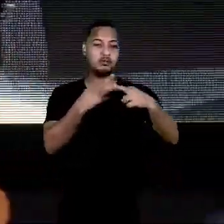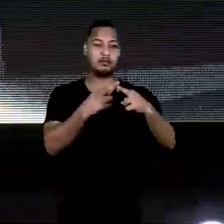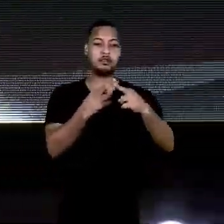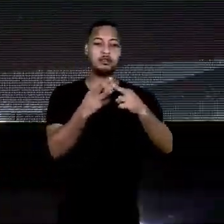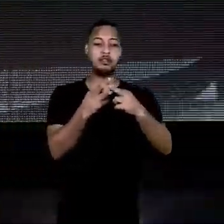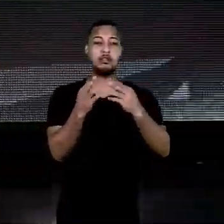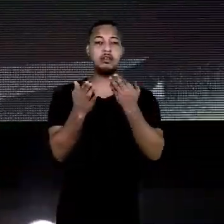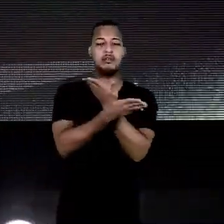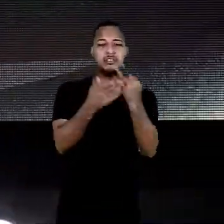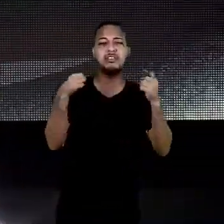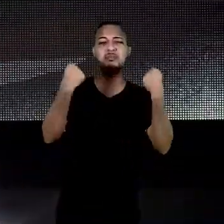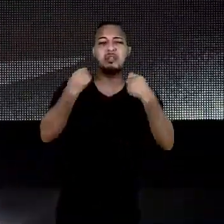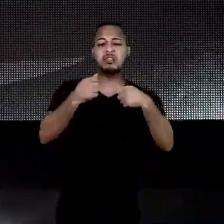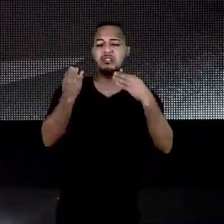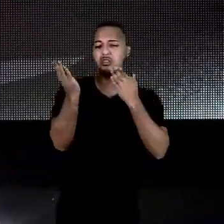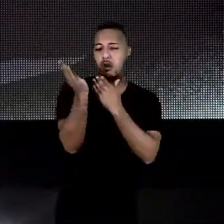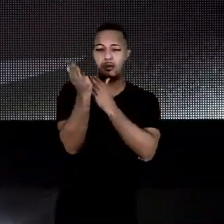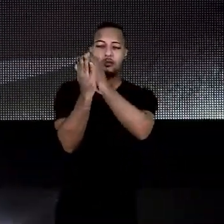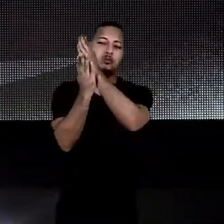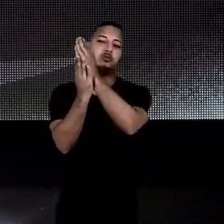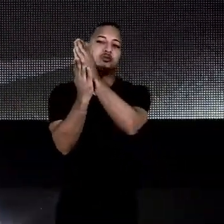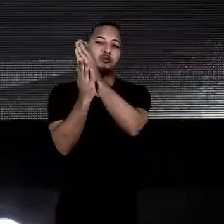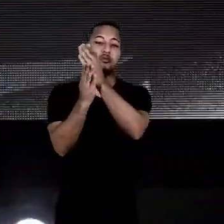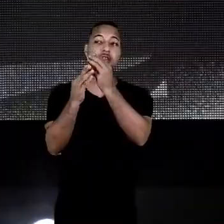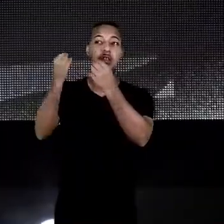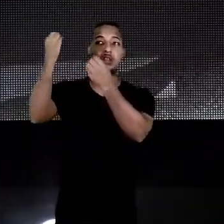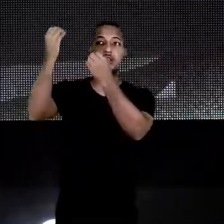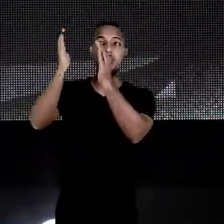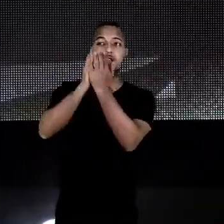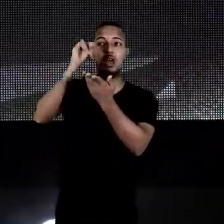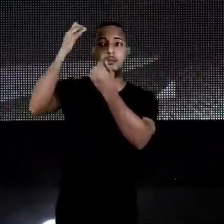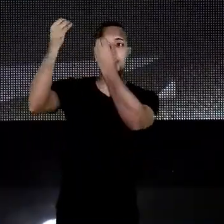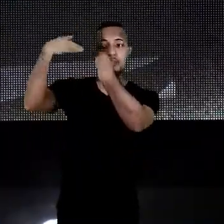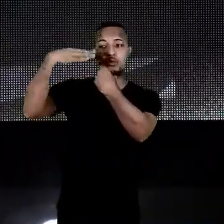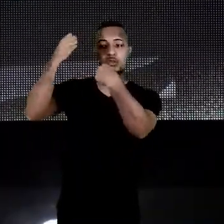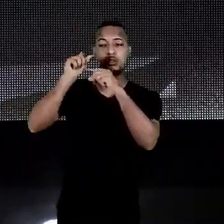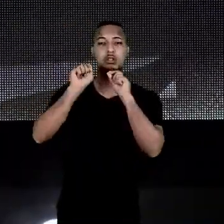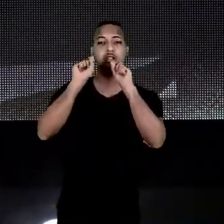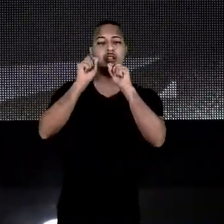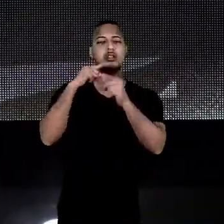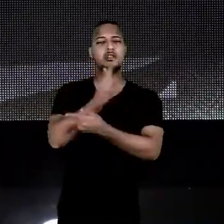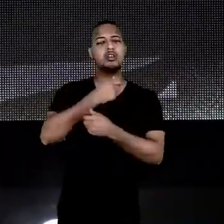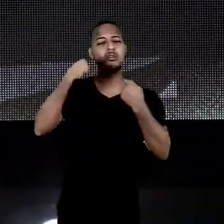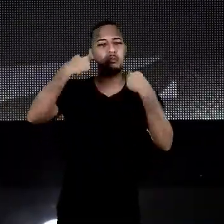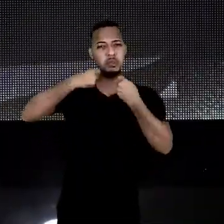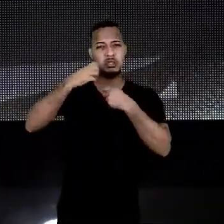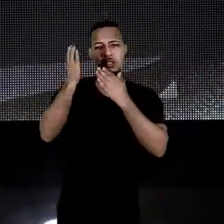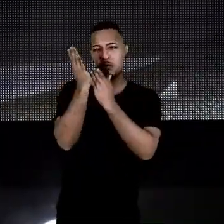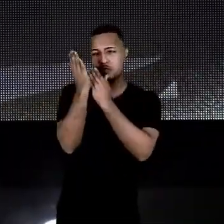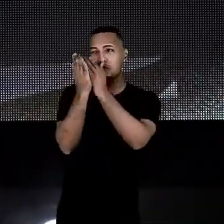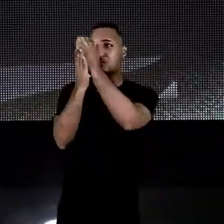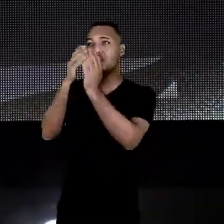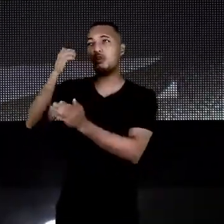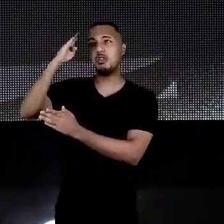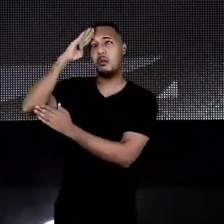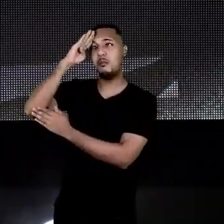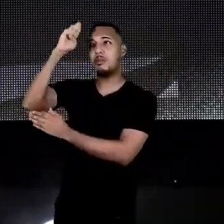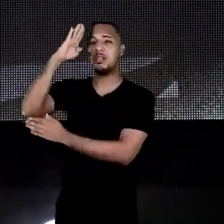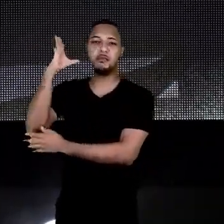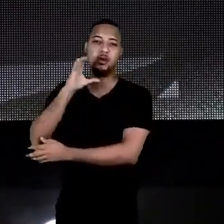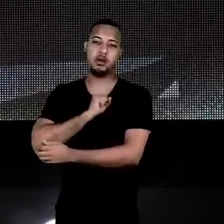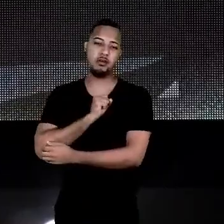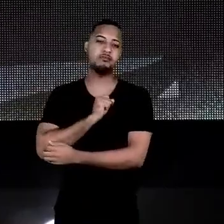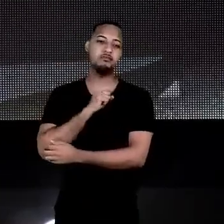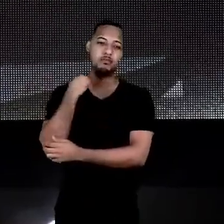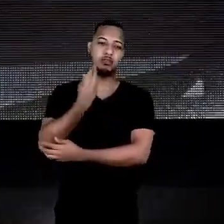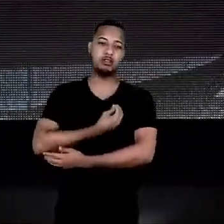caminho. Por isso que a Bíblia nos ensina que nós devemos voltar ao primeiro amor, que nós não nos